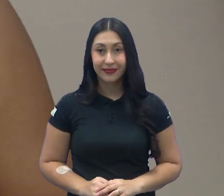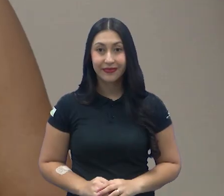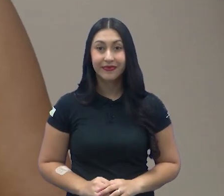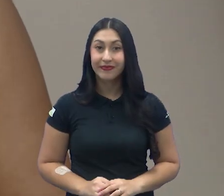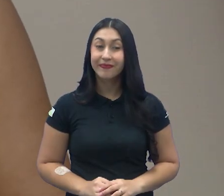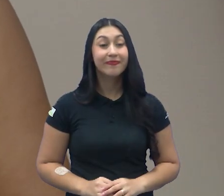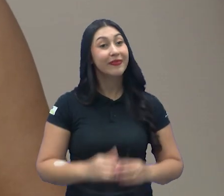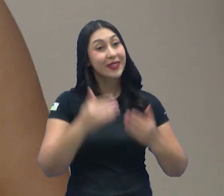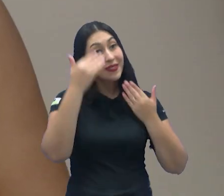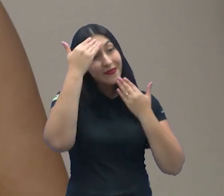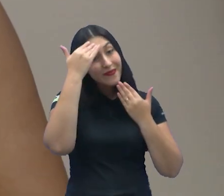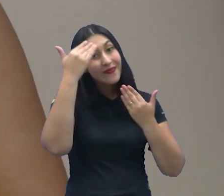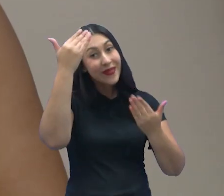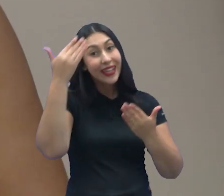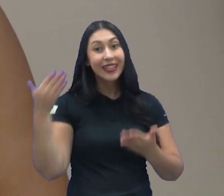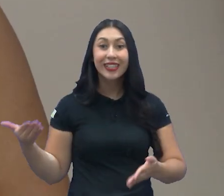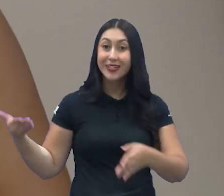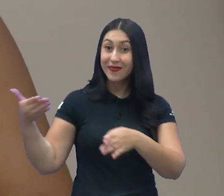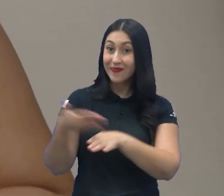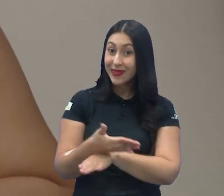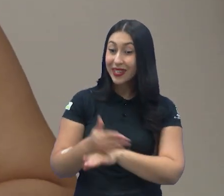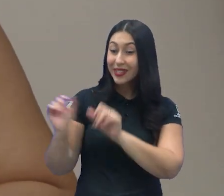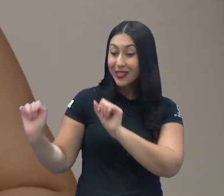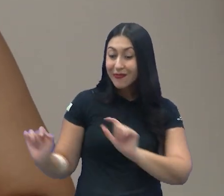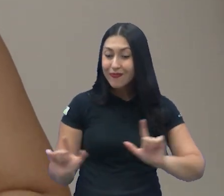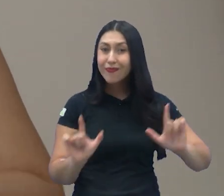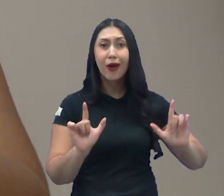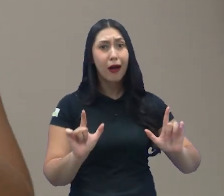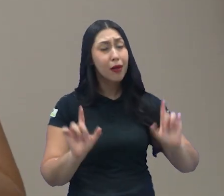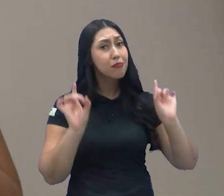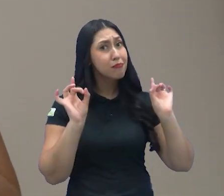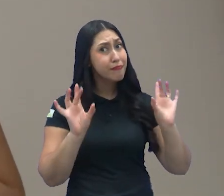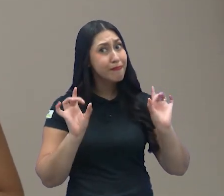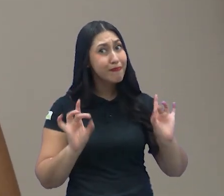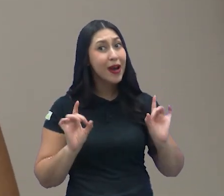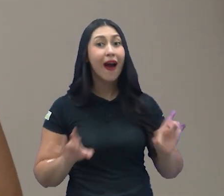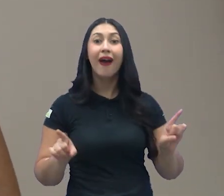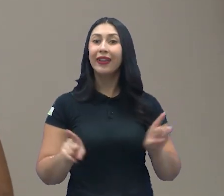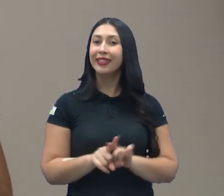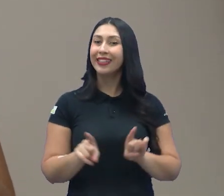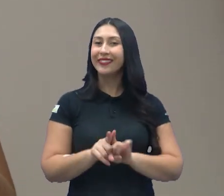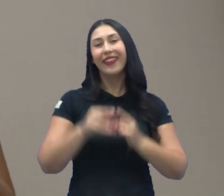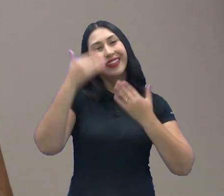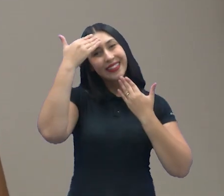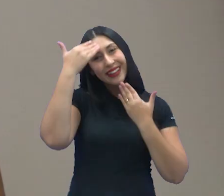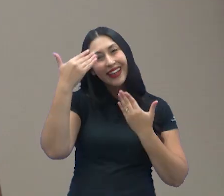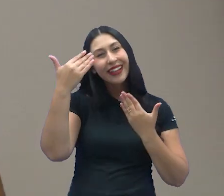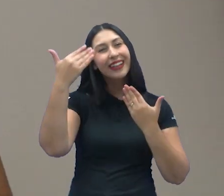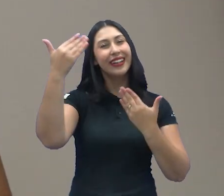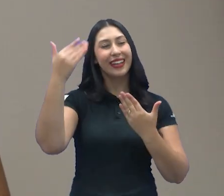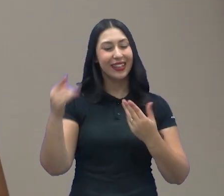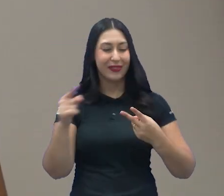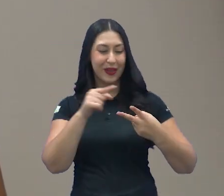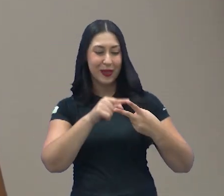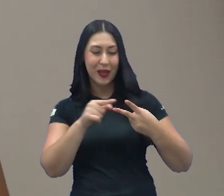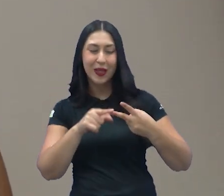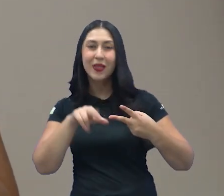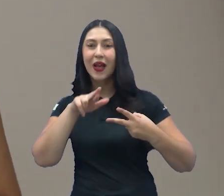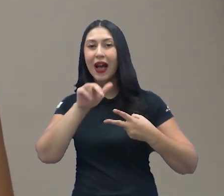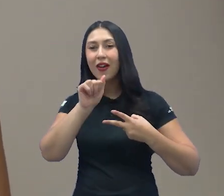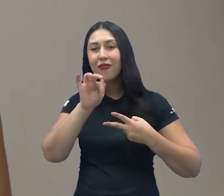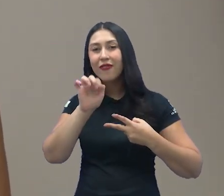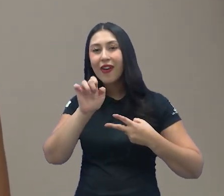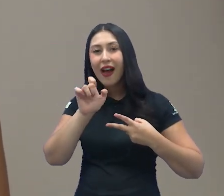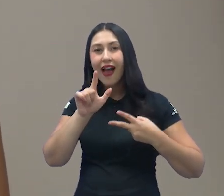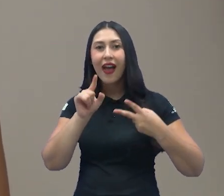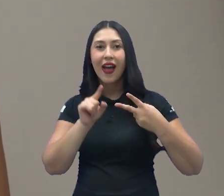Obrigada, Lúcia, pela participação no programa, muito especial. Agradecemos também, é claro, essa dupla infalível, Rafael Ramos e